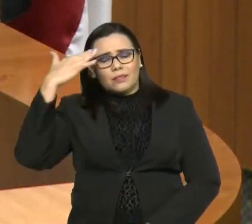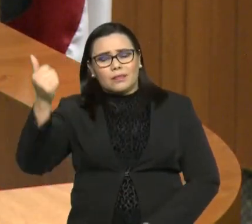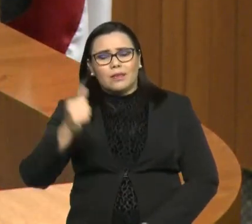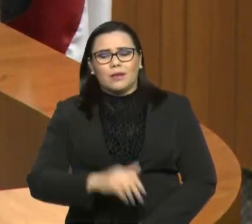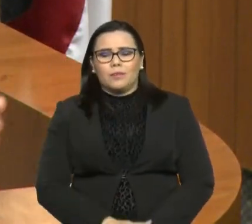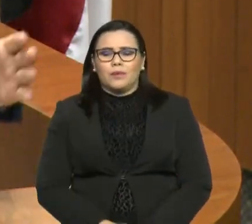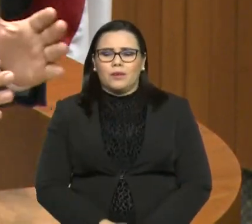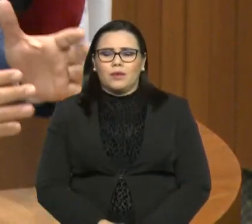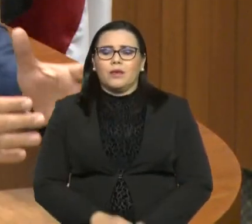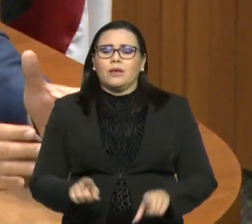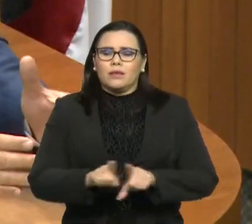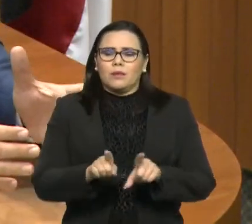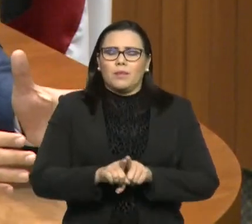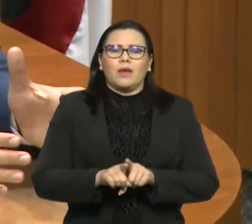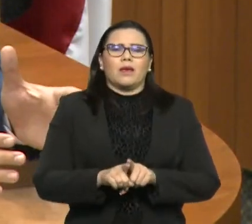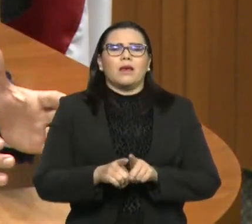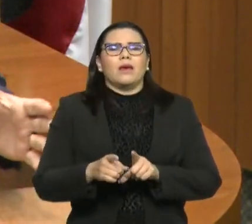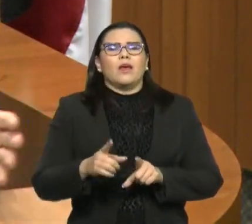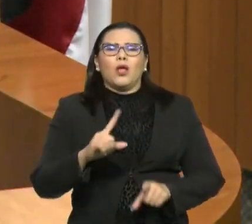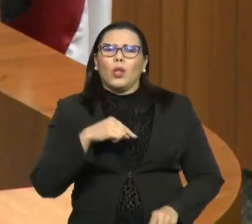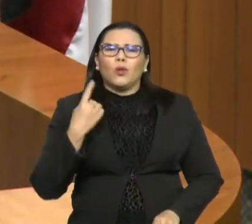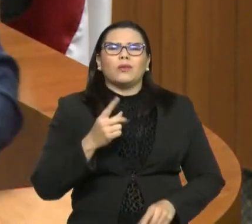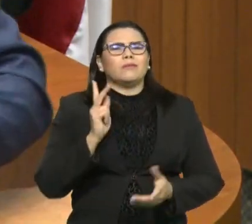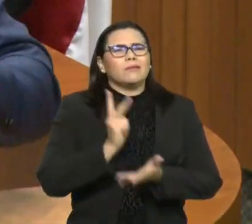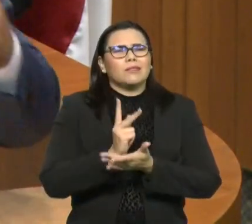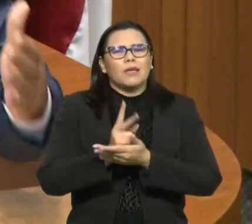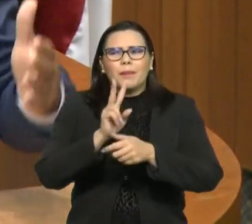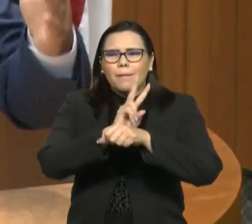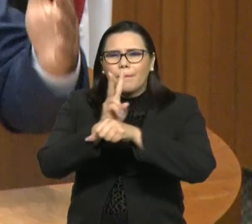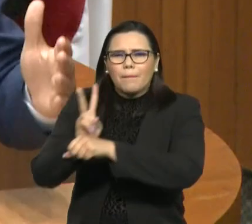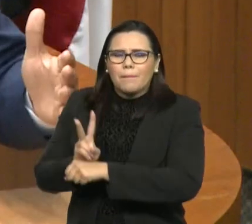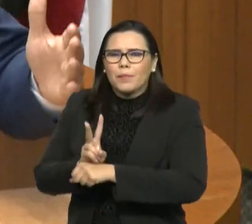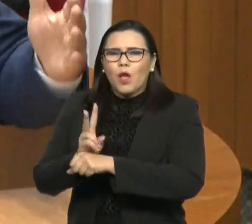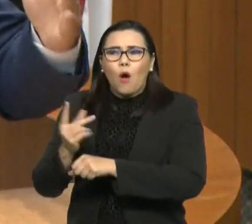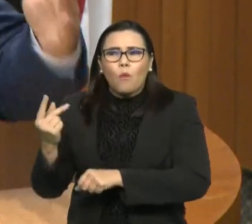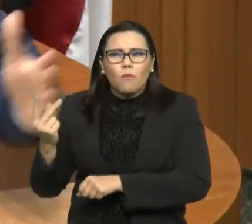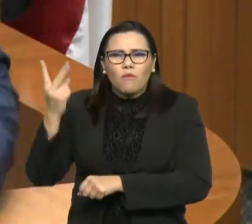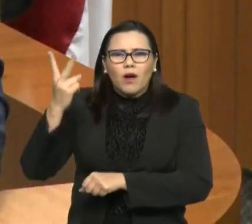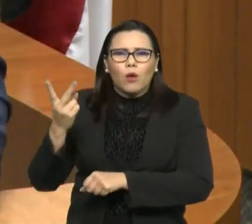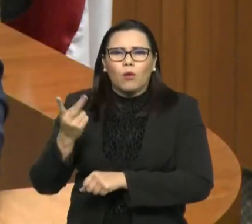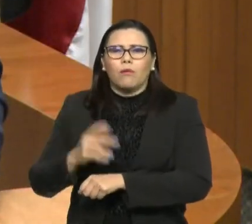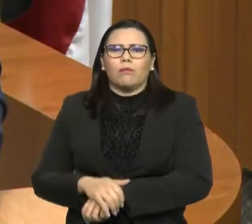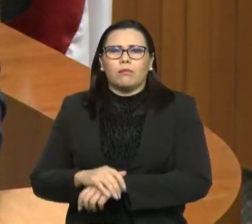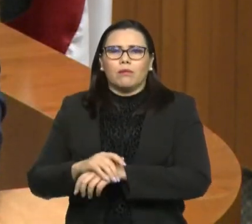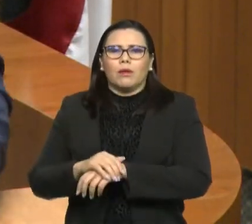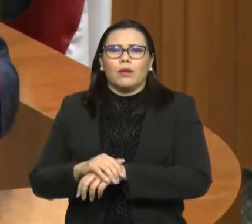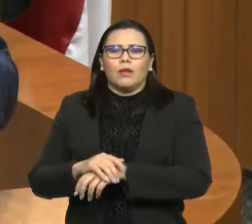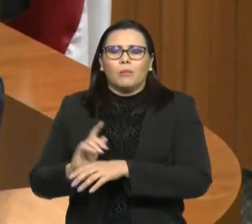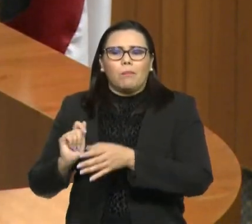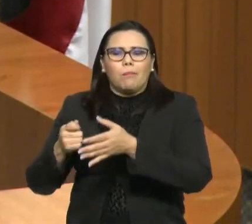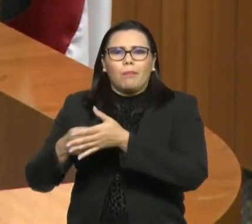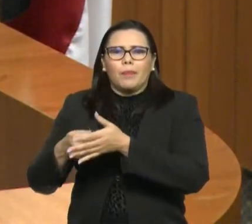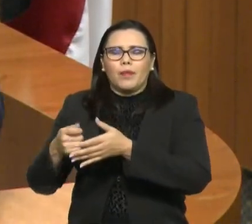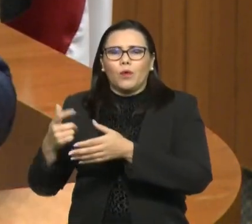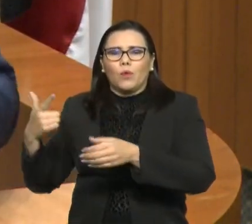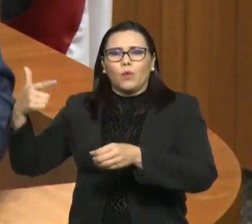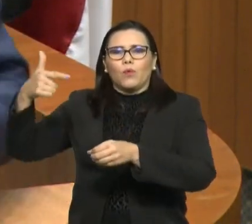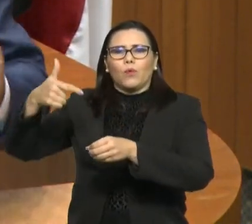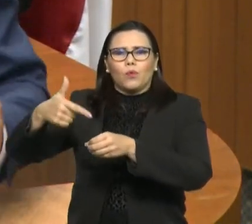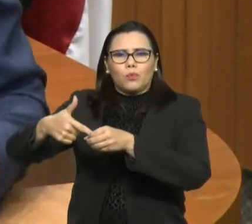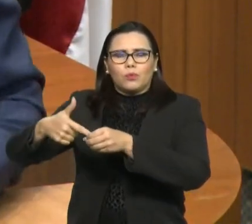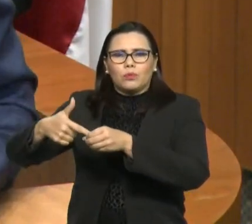à regulação do preço dos combustíveis e inúmeros outros produtos, deputado Júlio. Mas existe